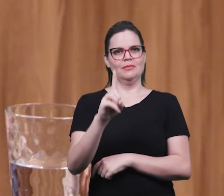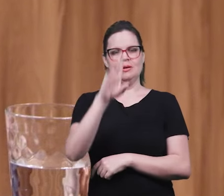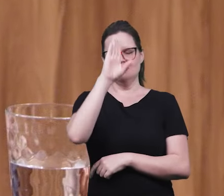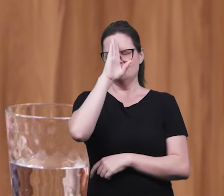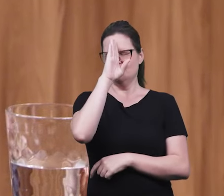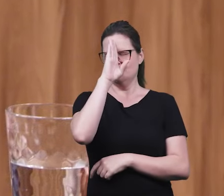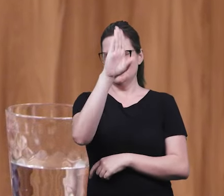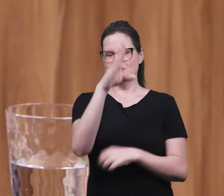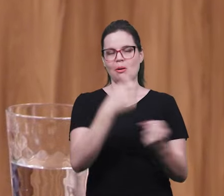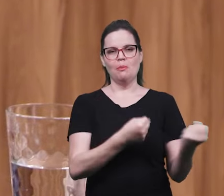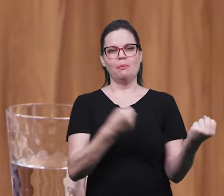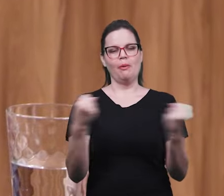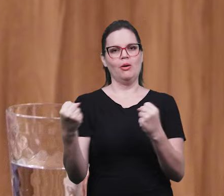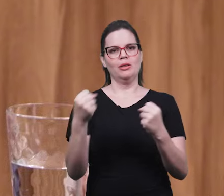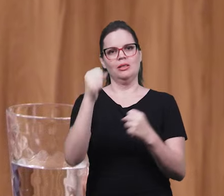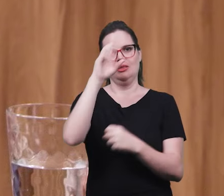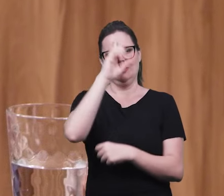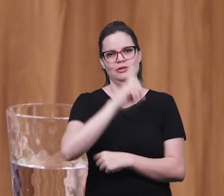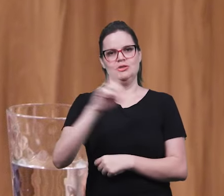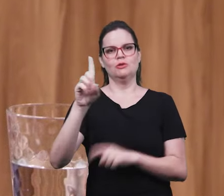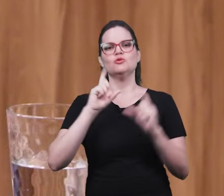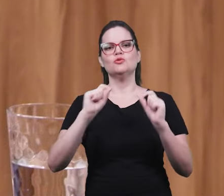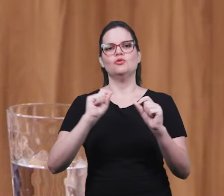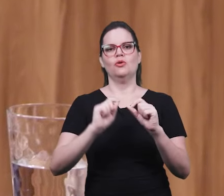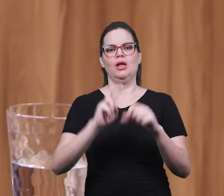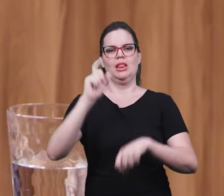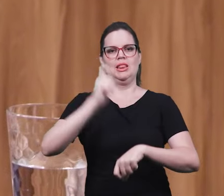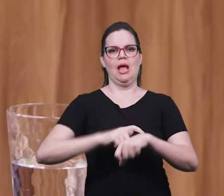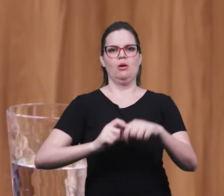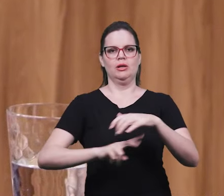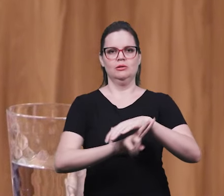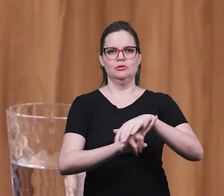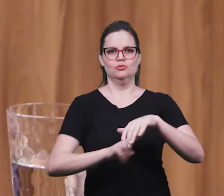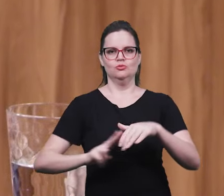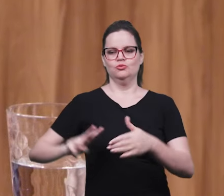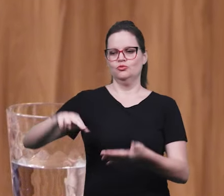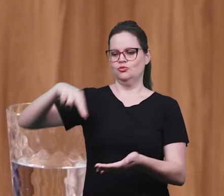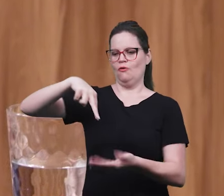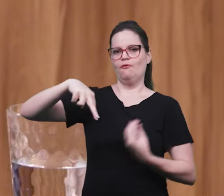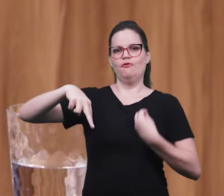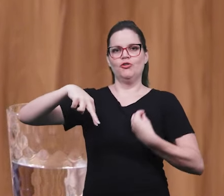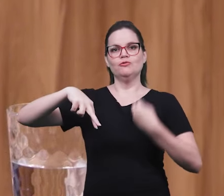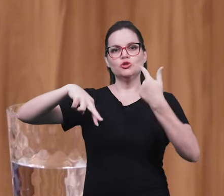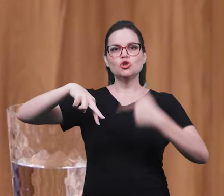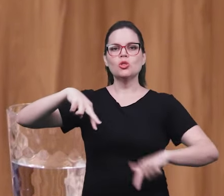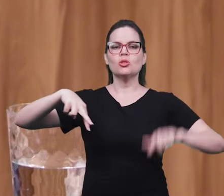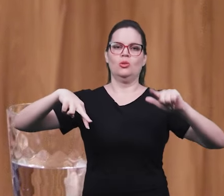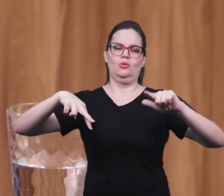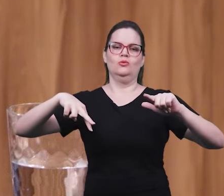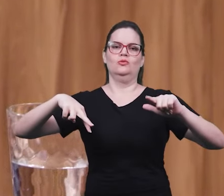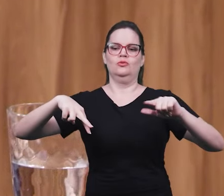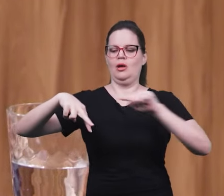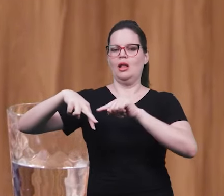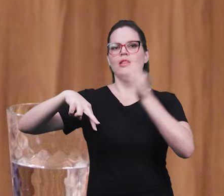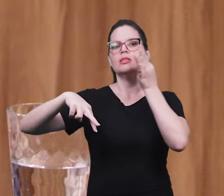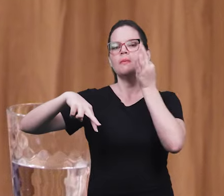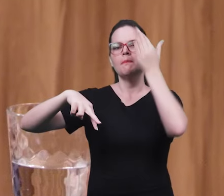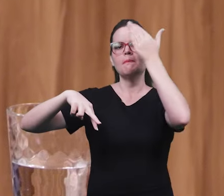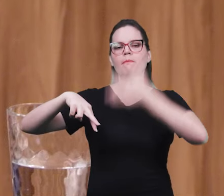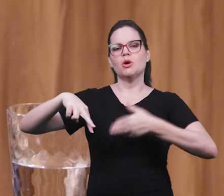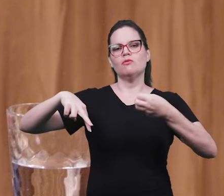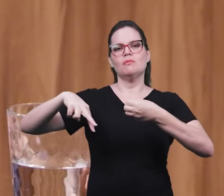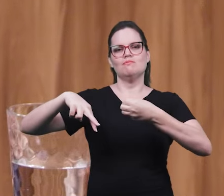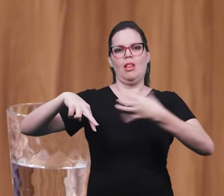Deus através do Senhor Jesus foi a ressurreição. Quando ele ressuscitou dos mortos, ali estava o maior milagre, o